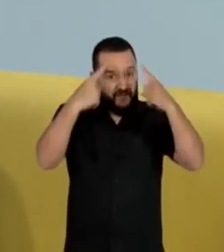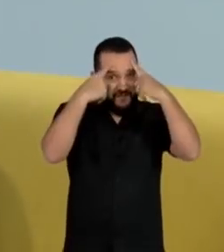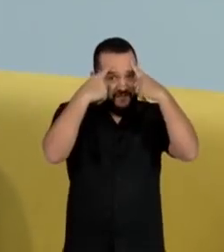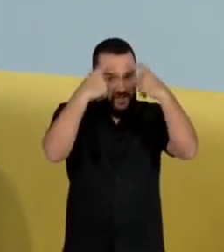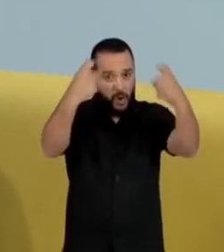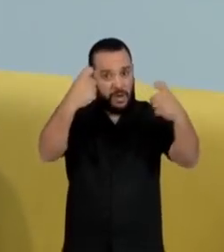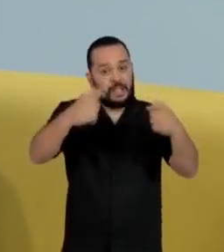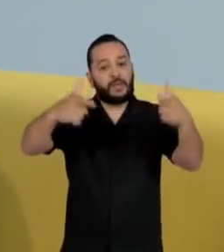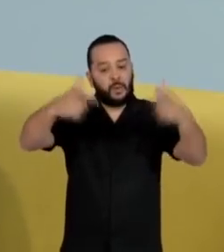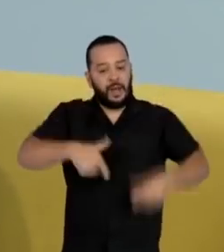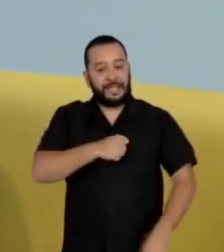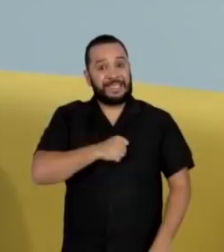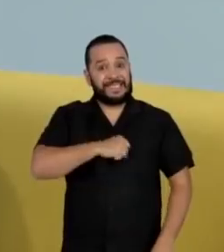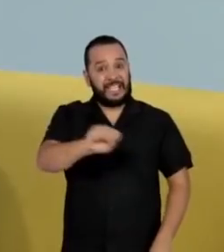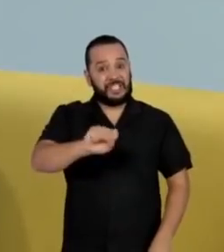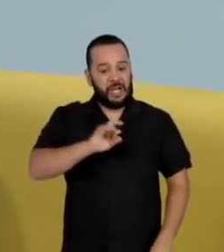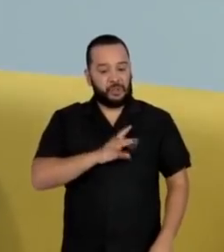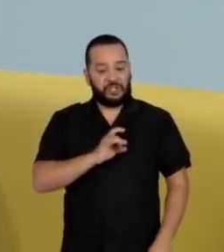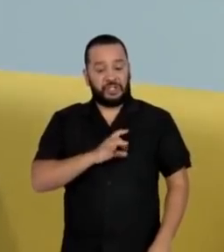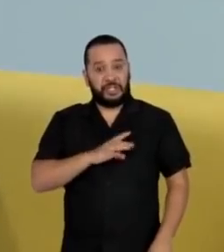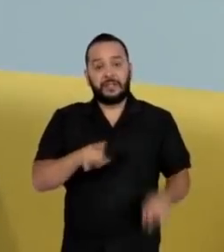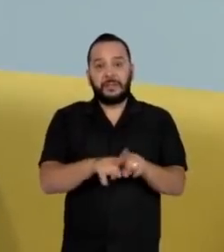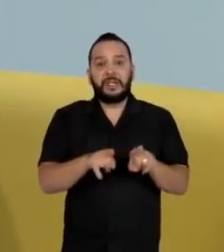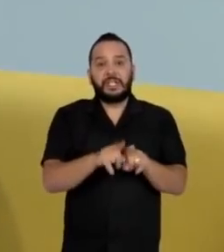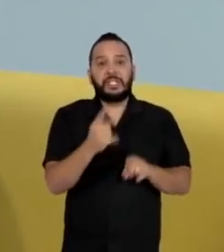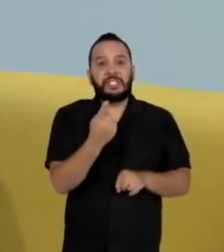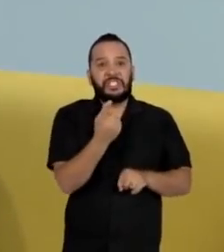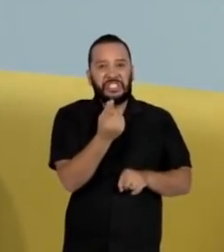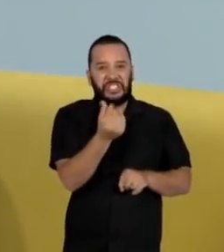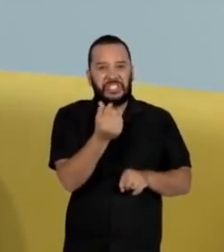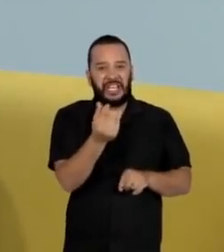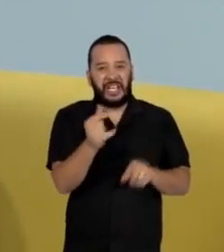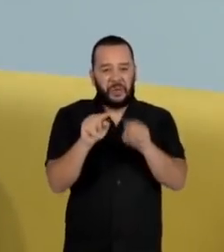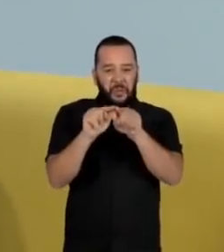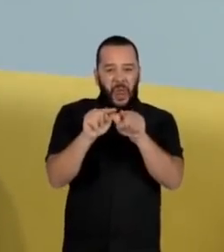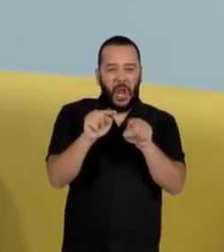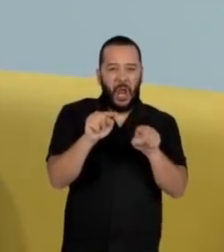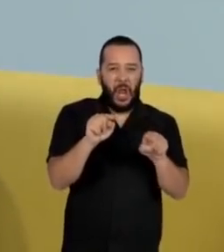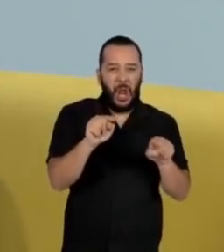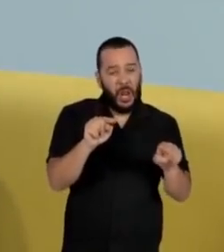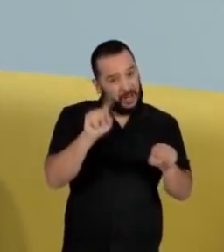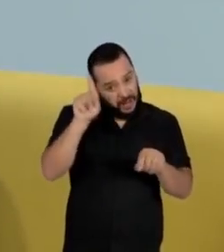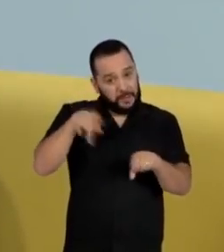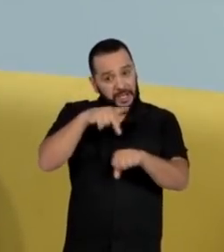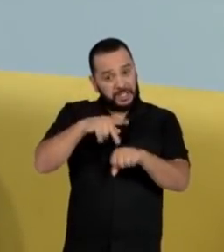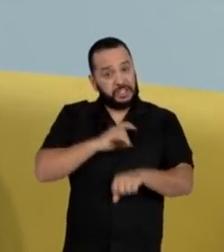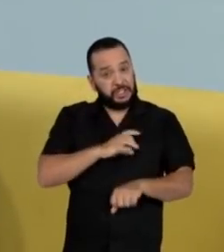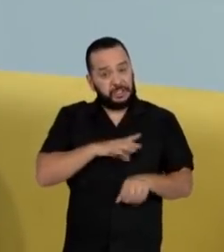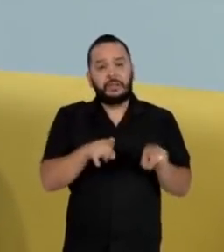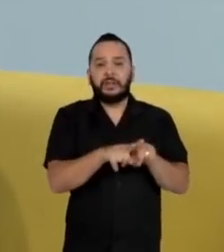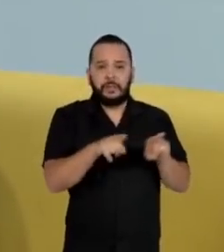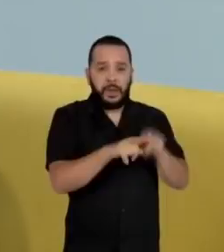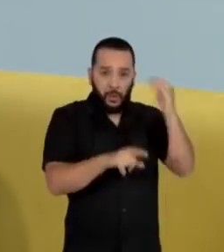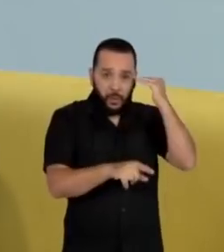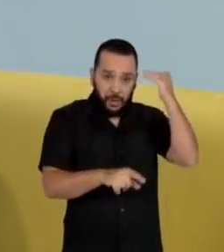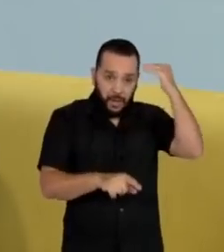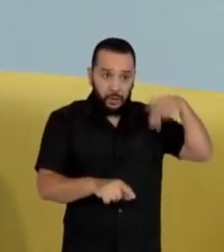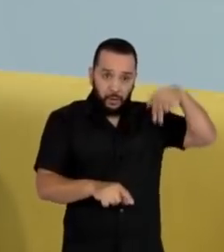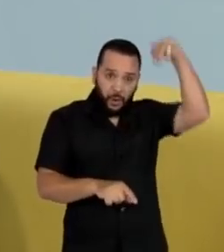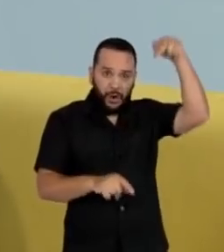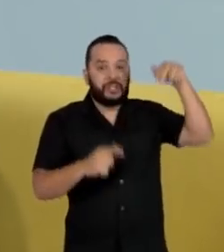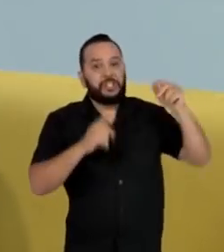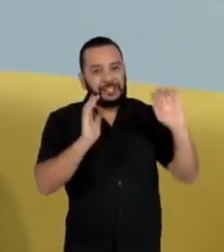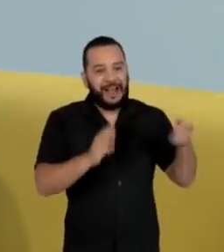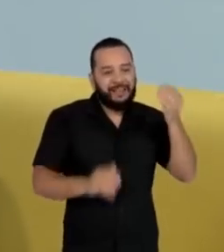ruas de Santiago e o peso chileno tem nova baixa histórica. E a Coreia do Norte faz mais um teste de mísseis